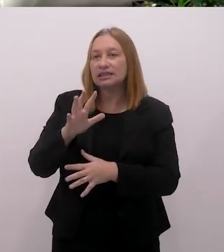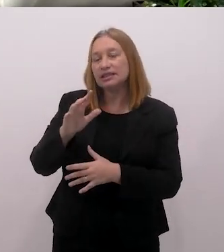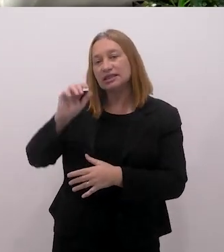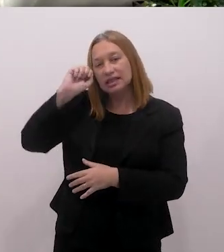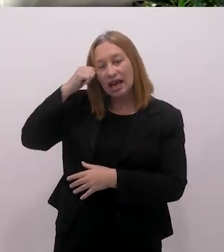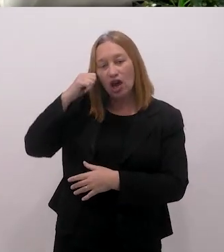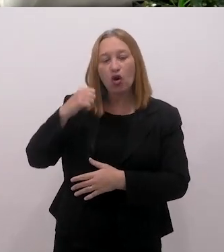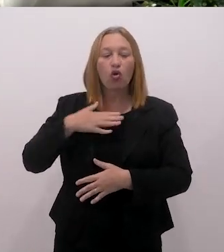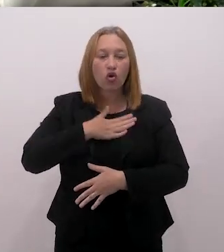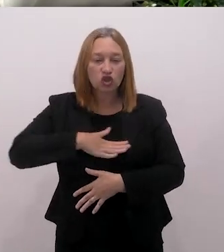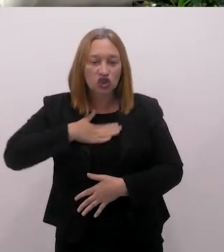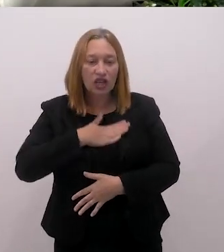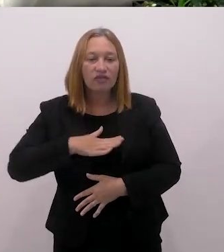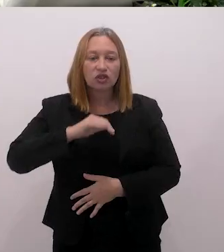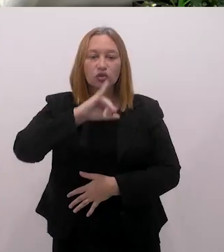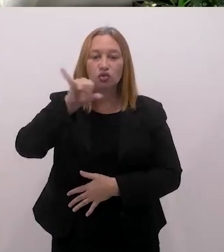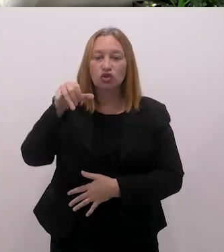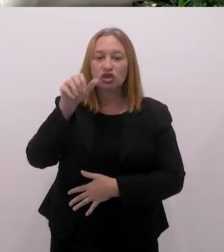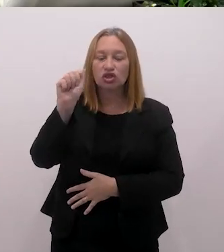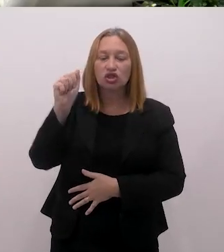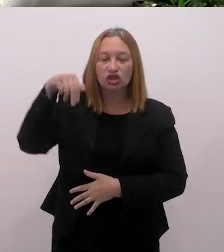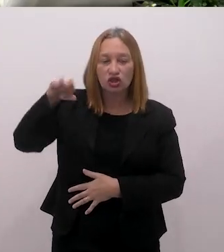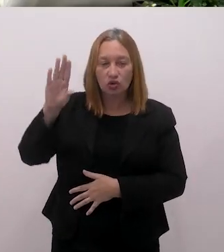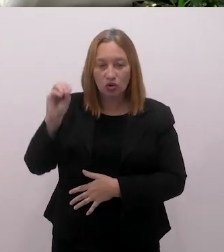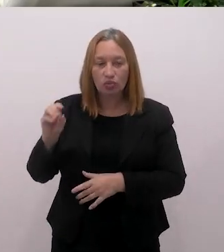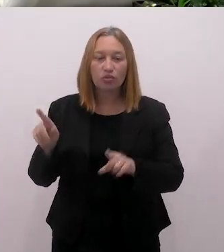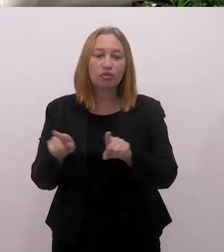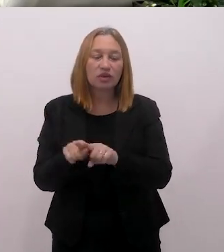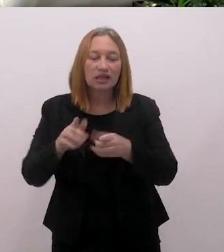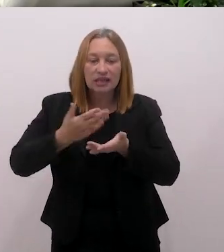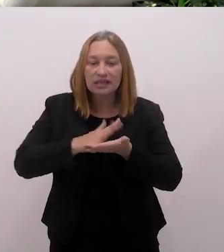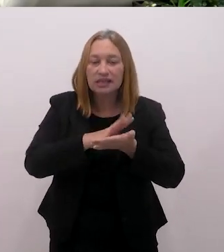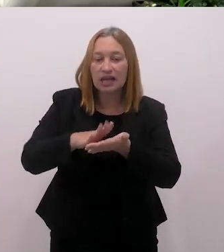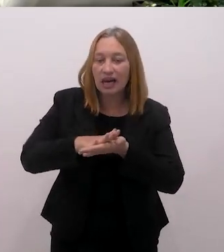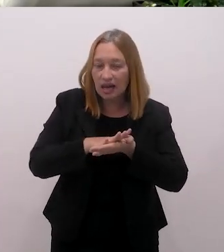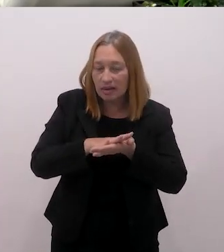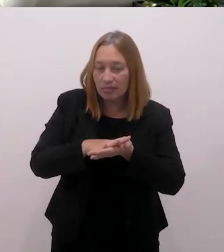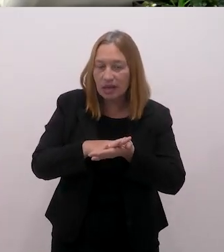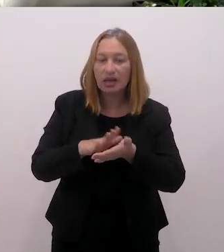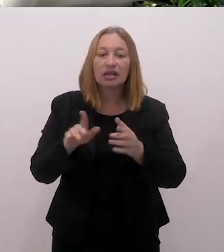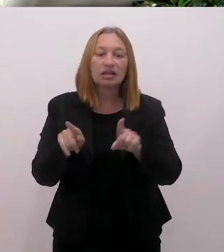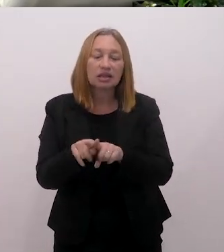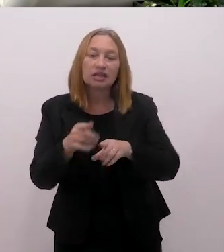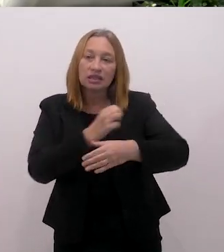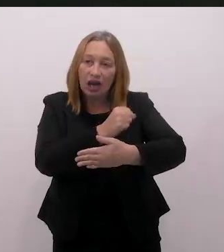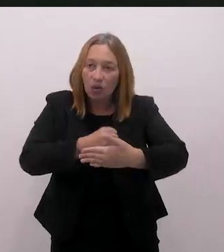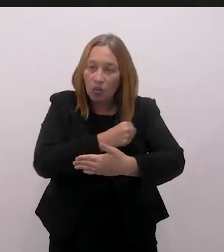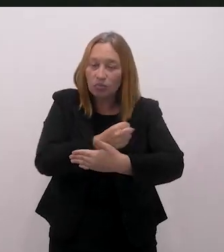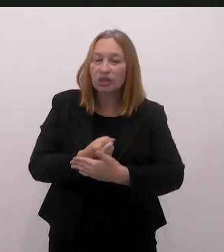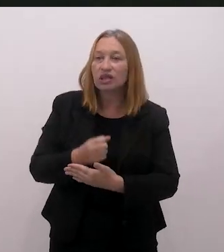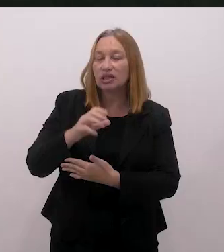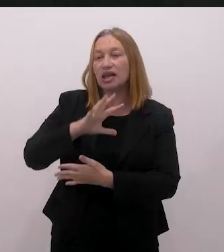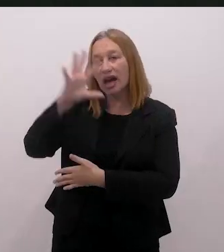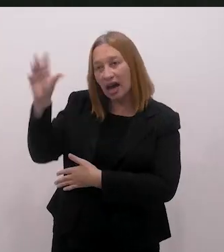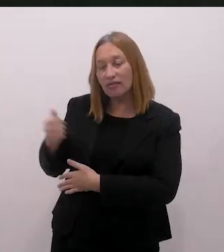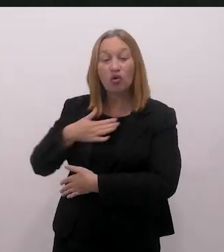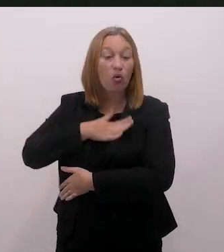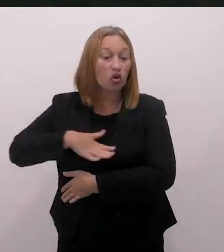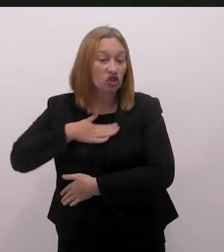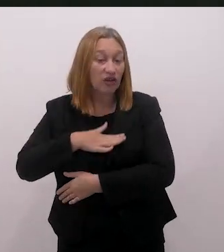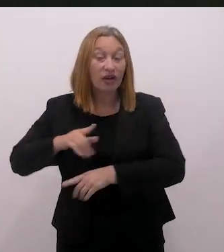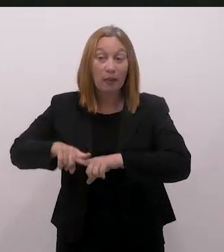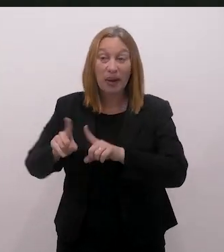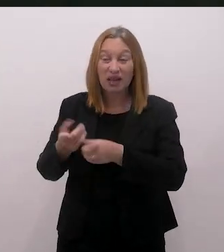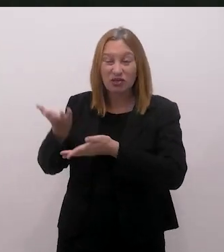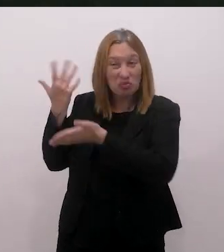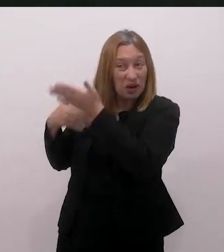do samba, eu gostava da feijoada. Então, eu gostava de tudo. Só que, antigamente, não daria assim, um retorno